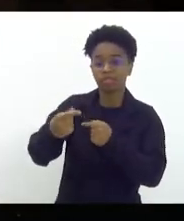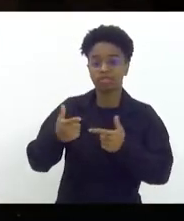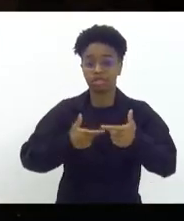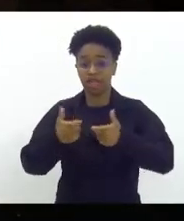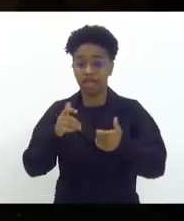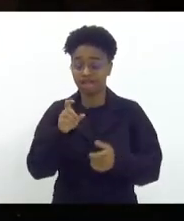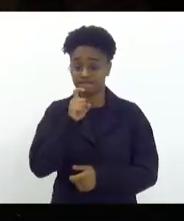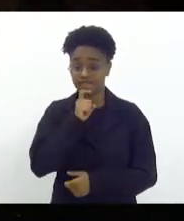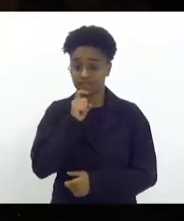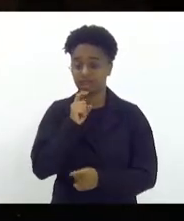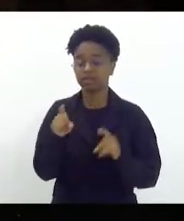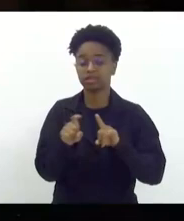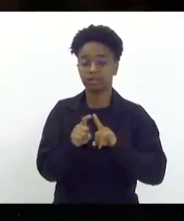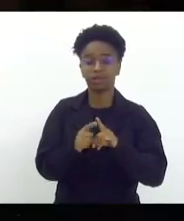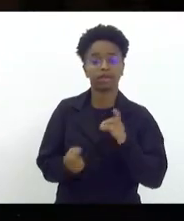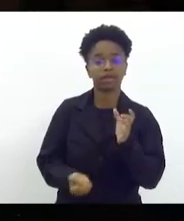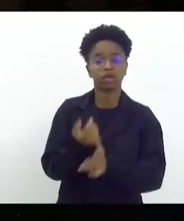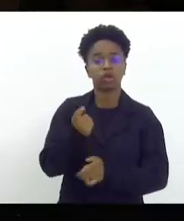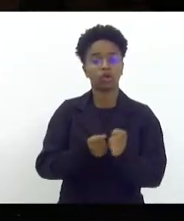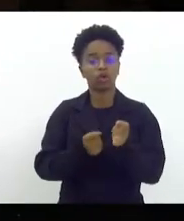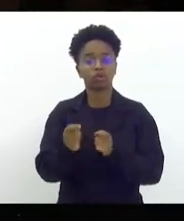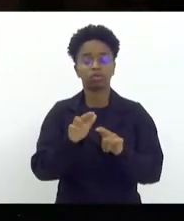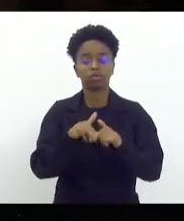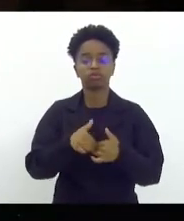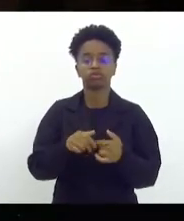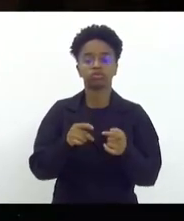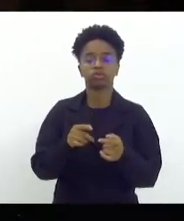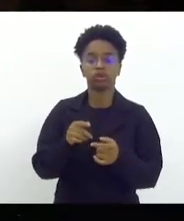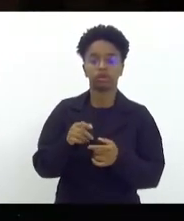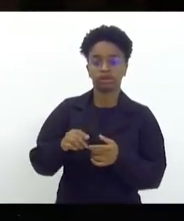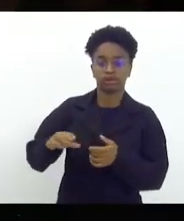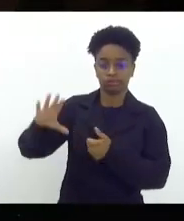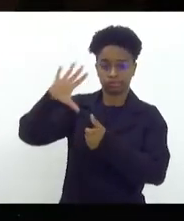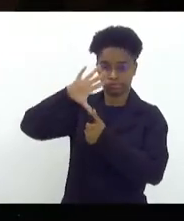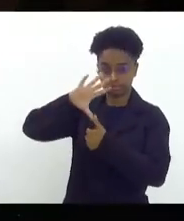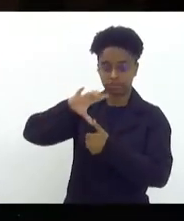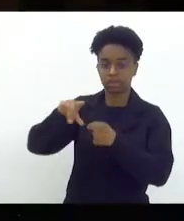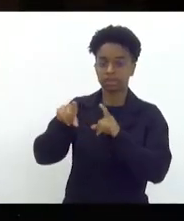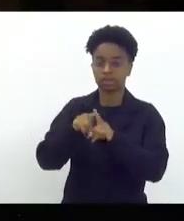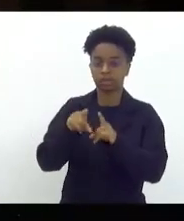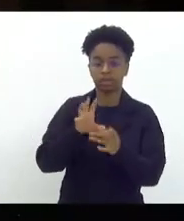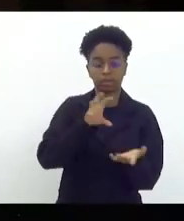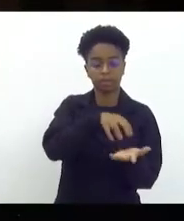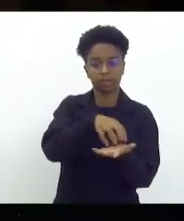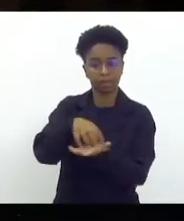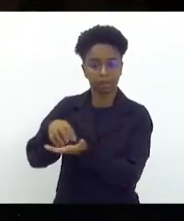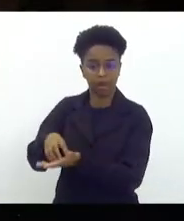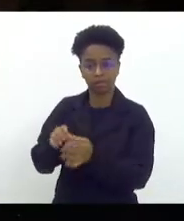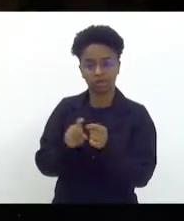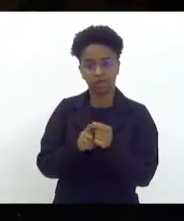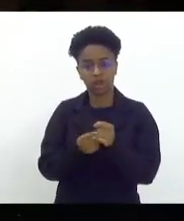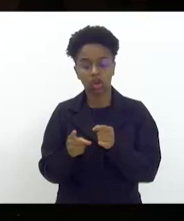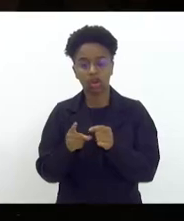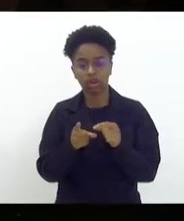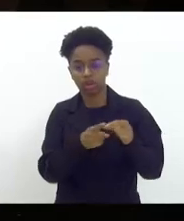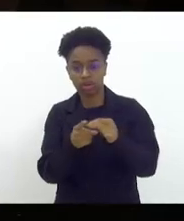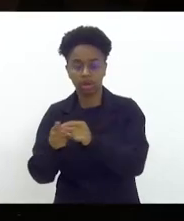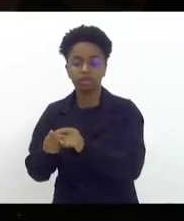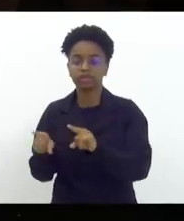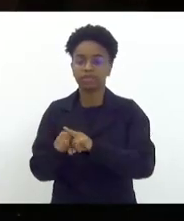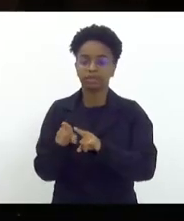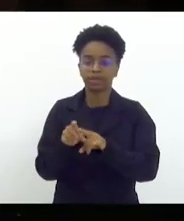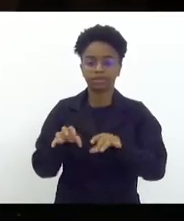e o estabelecimento do controle pelo estado norte-americano dos territórios periféricos o controle populacional e desagregação